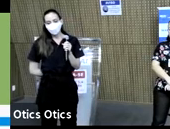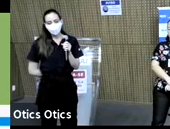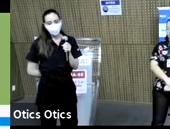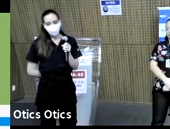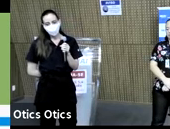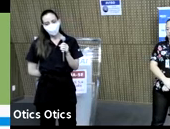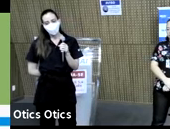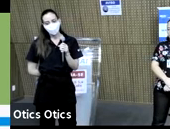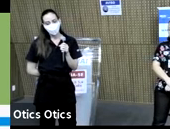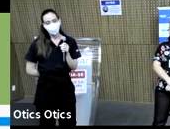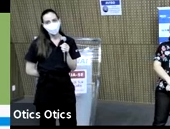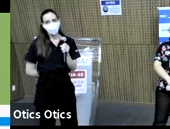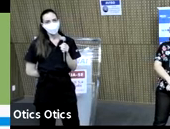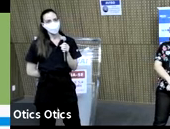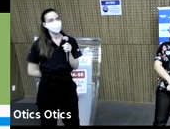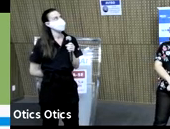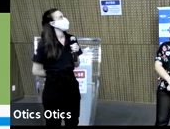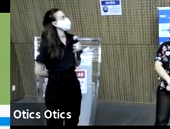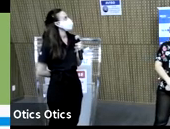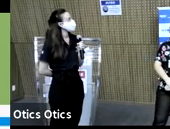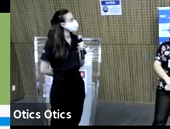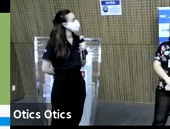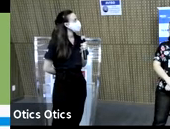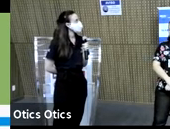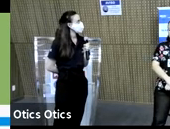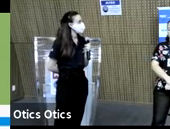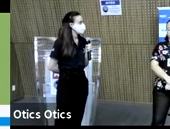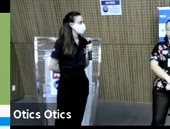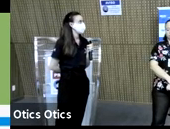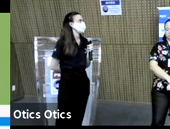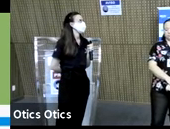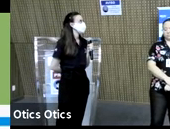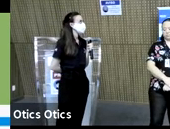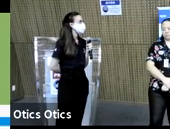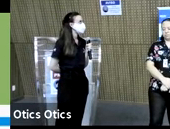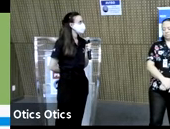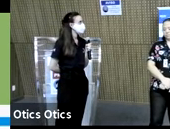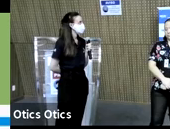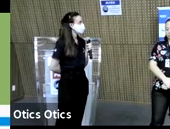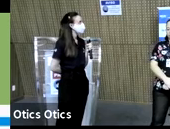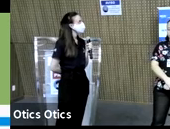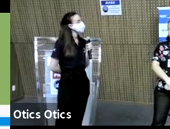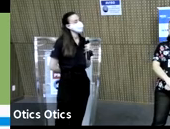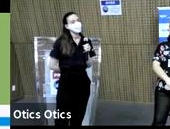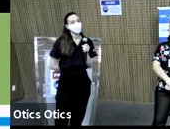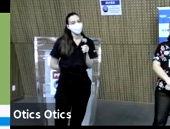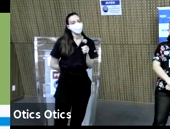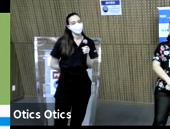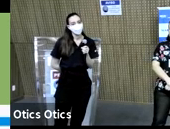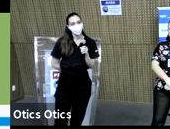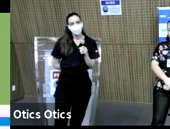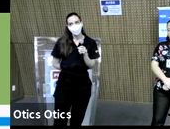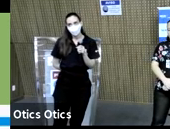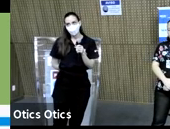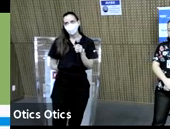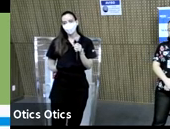Em relação à sífilis, a gente percebe que de 2020 para 2021 nós tivemos uma redução dos casos, e dos casos